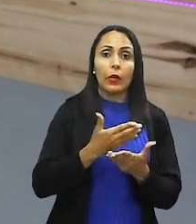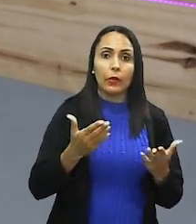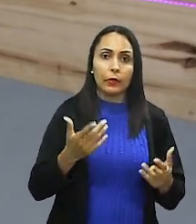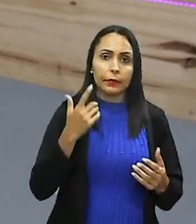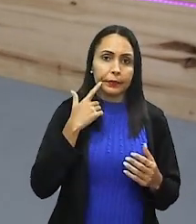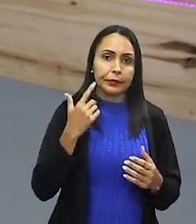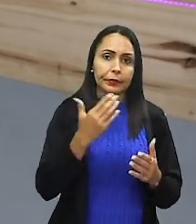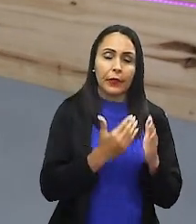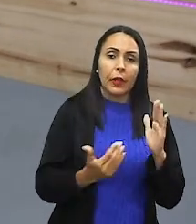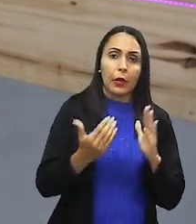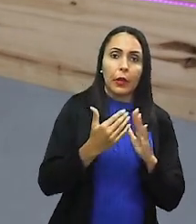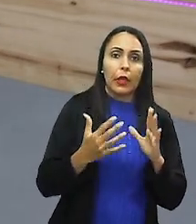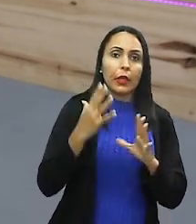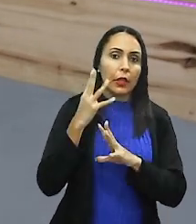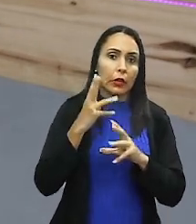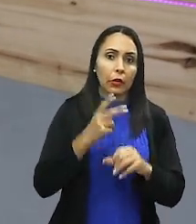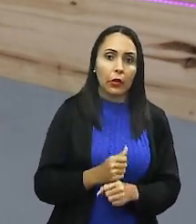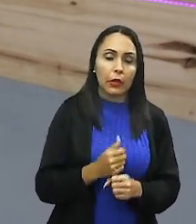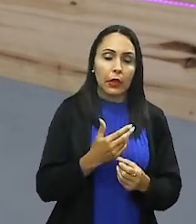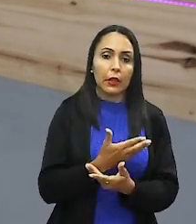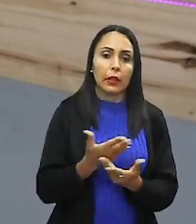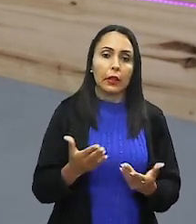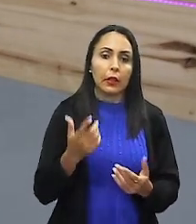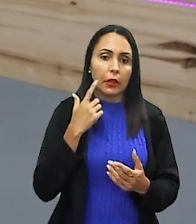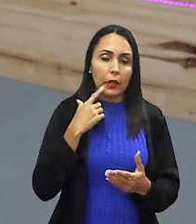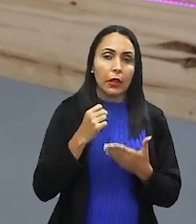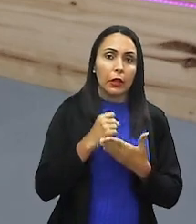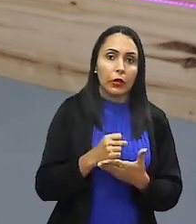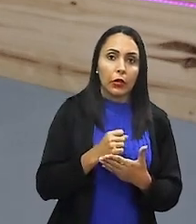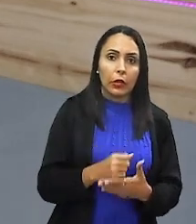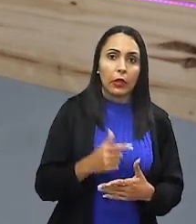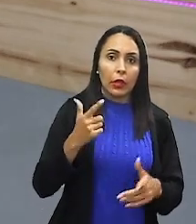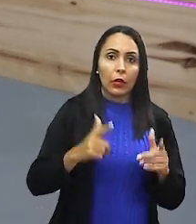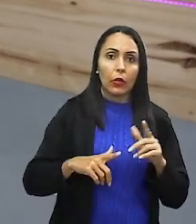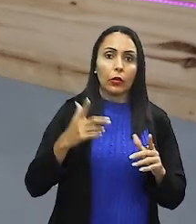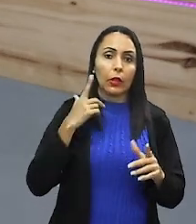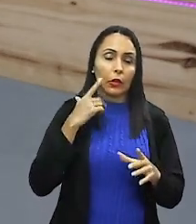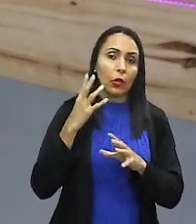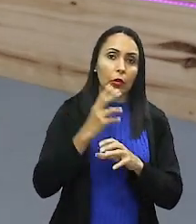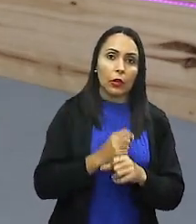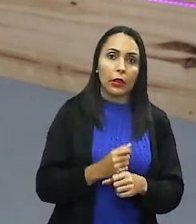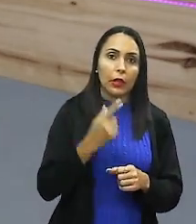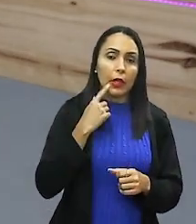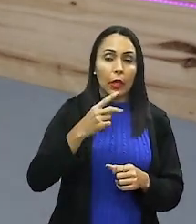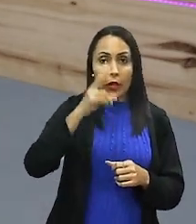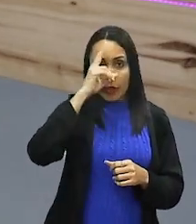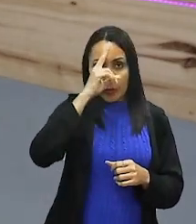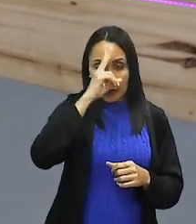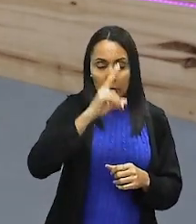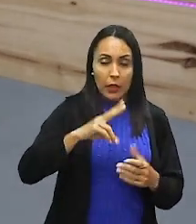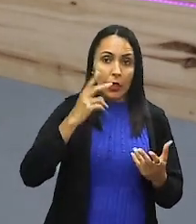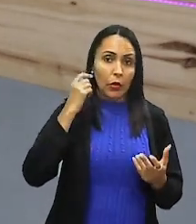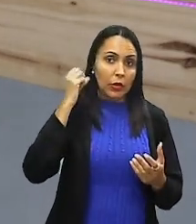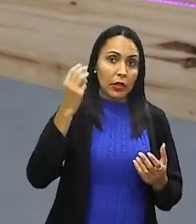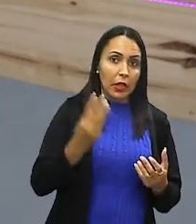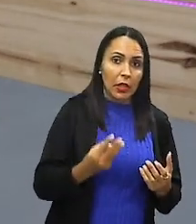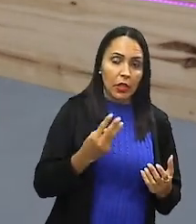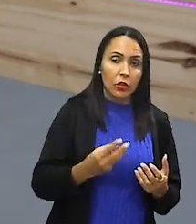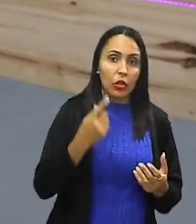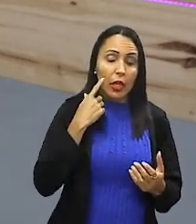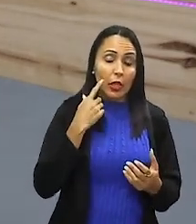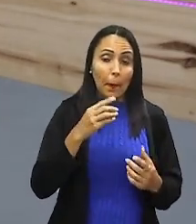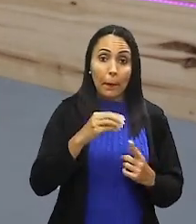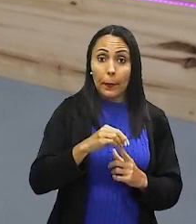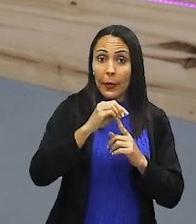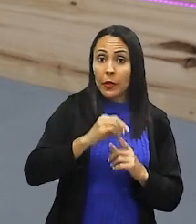aumente um pouquinho a nota, e como ele tem um peso maior, ele ajude nas outras notas. Lembrem que o seriado 3, principalmente em